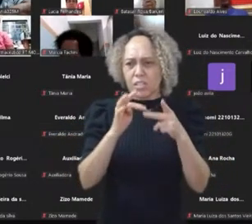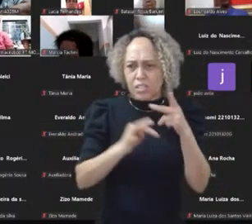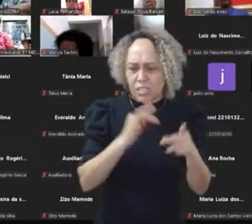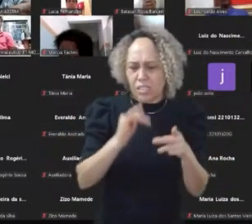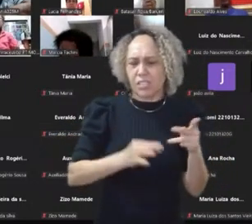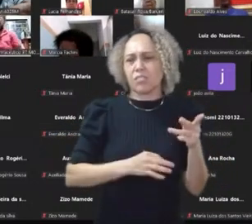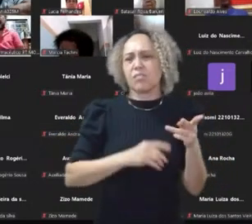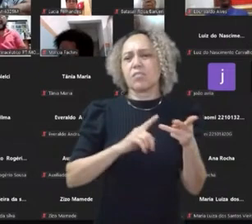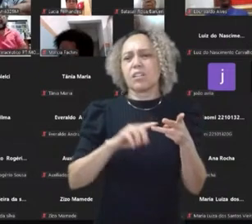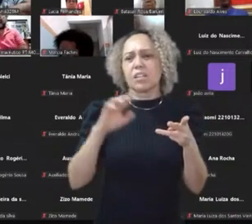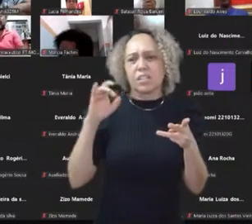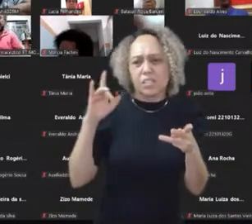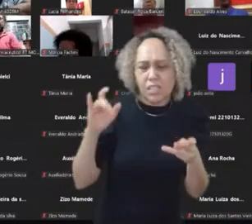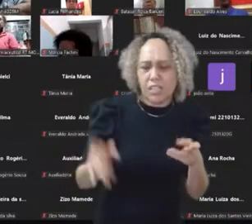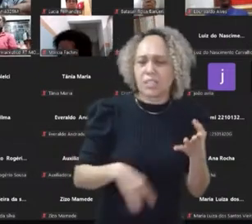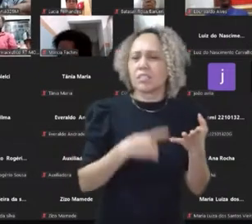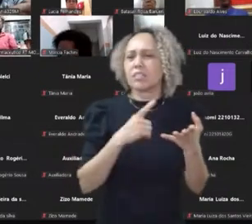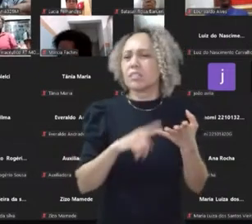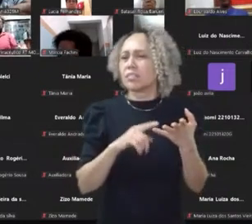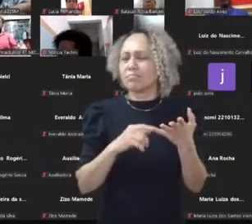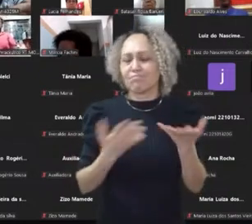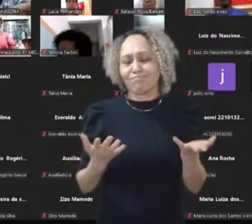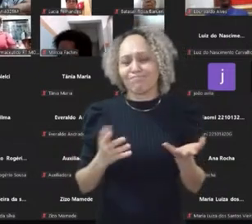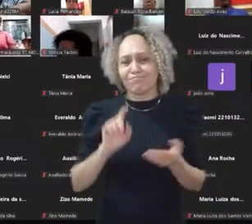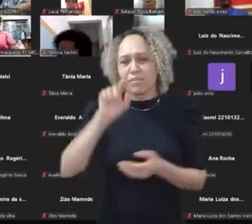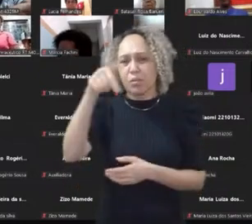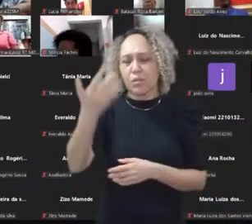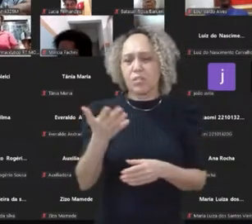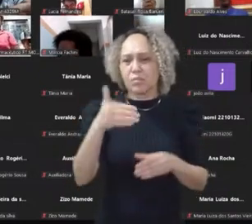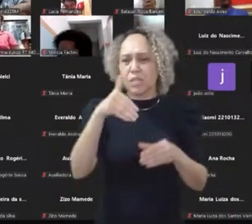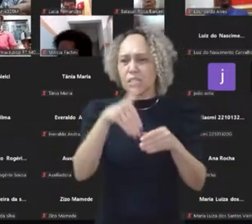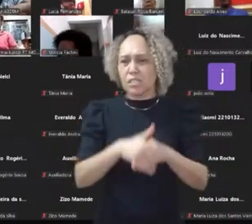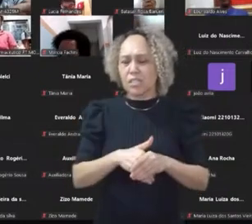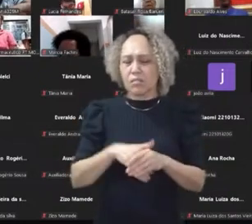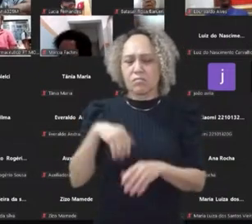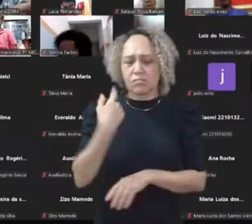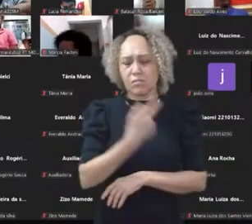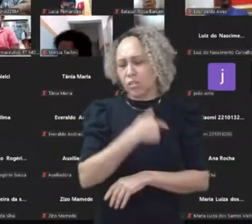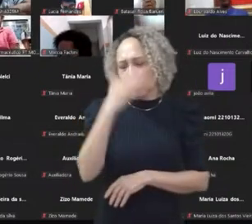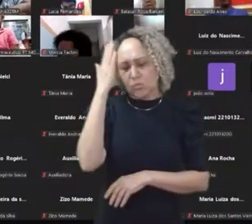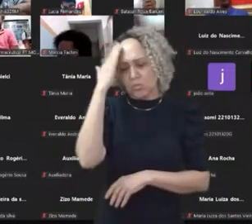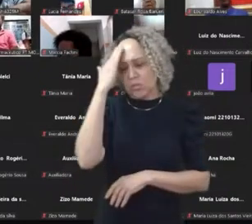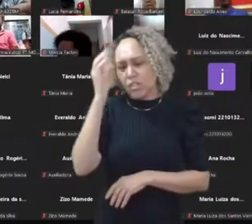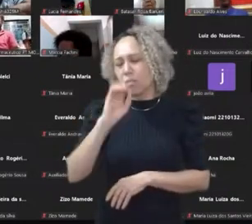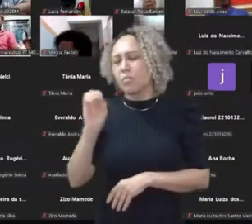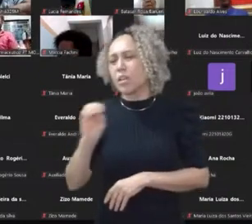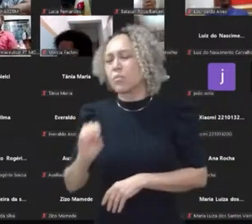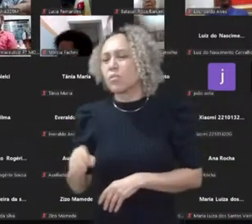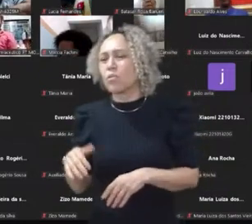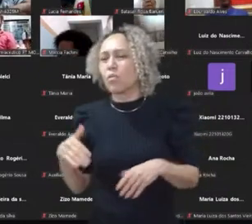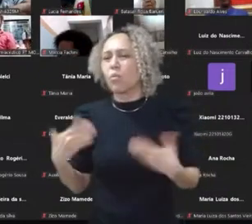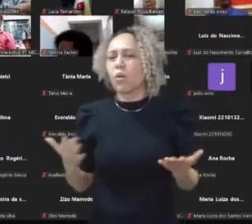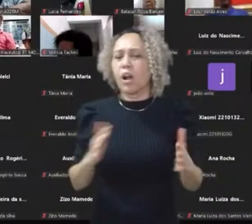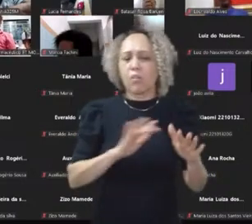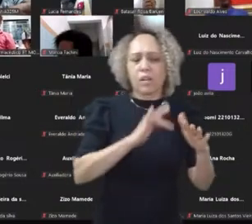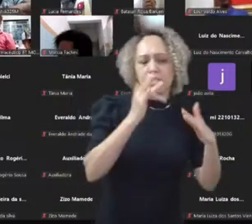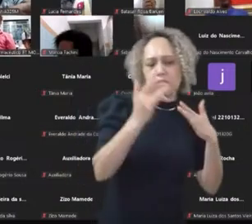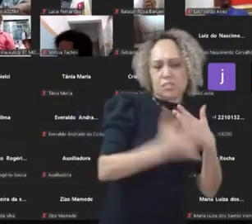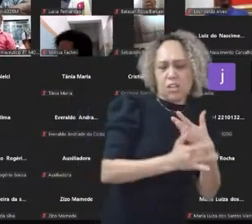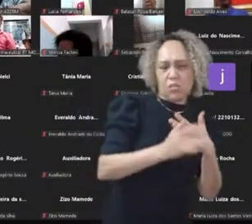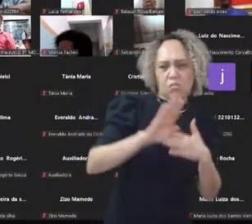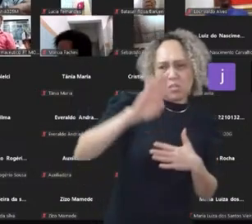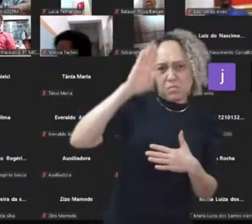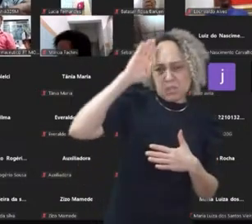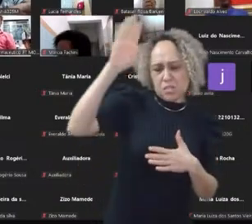eleição qual vai ser a a a rede social que vai né ser é determinante ou etc